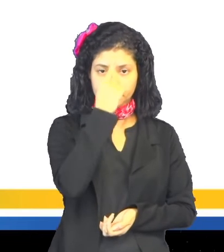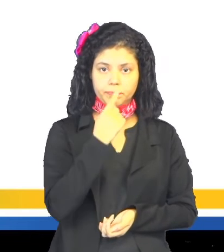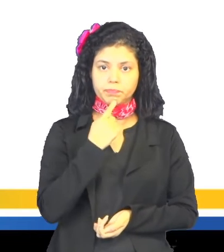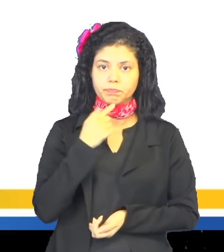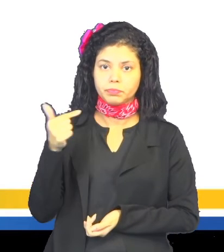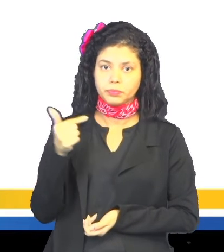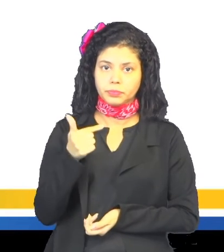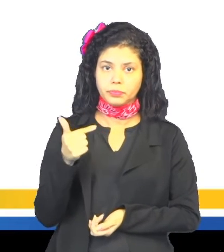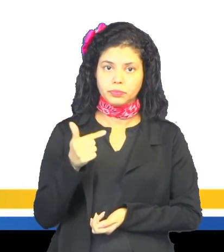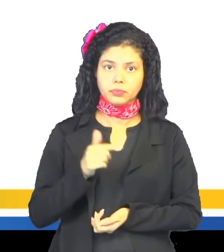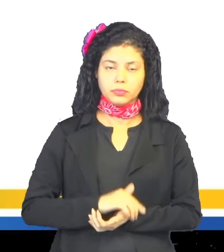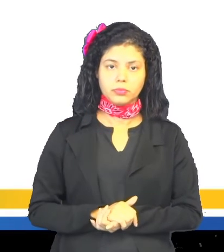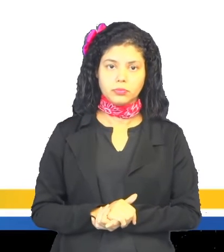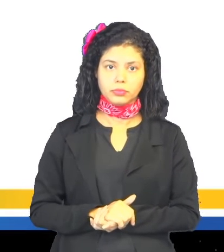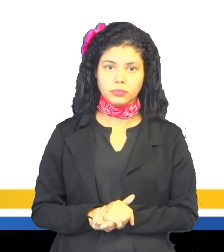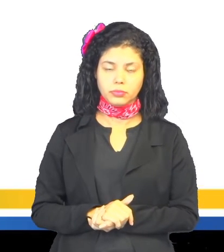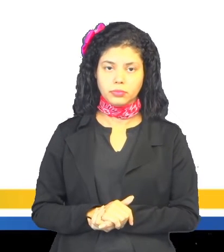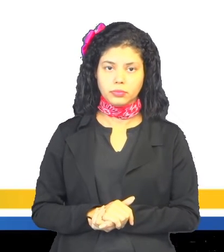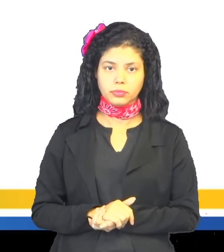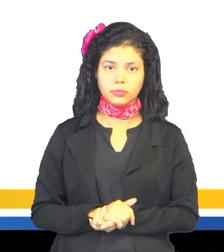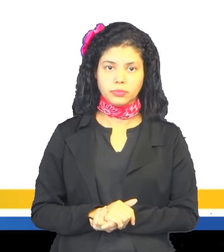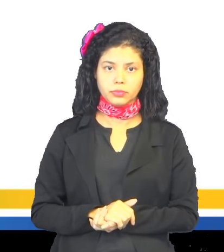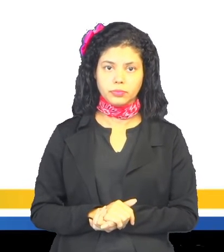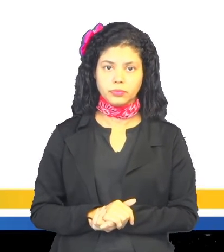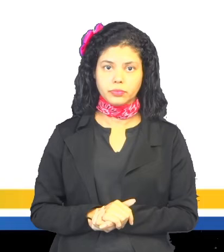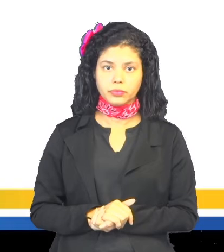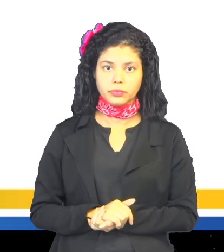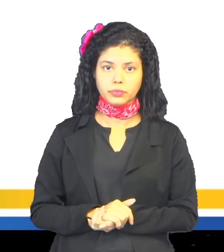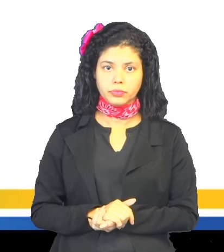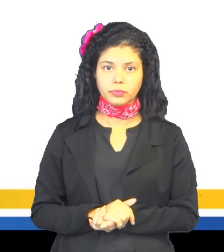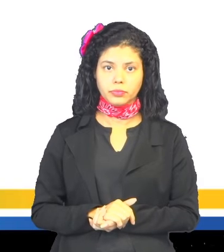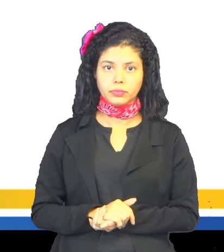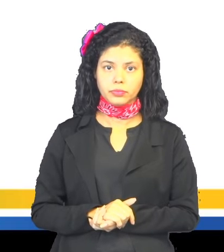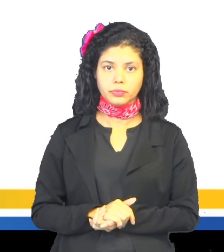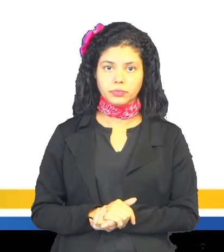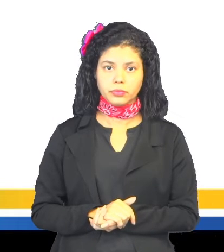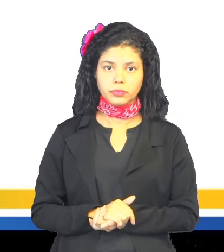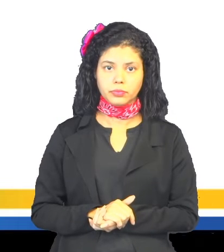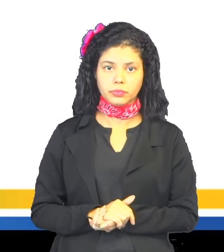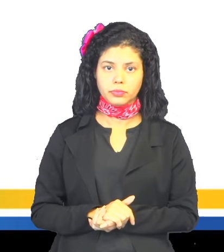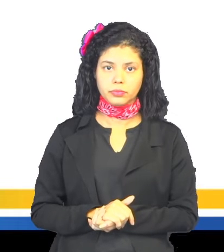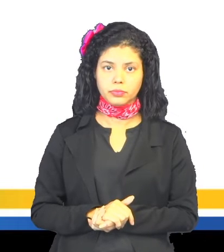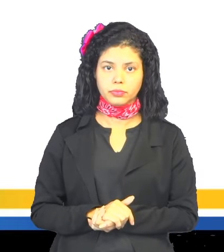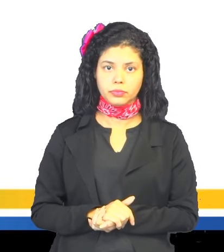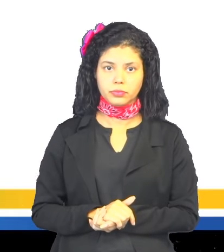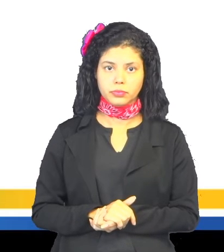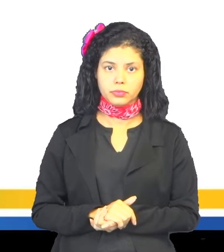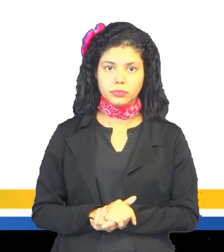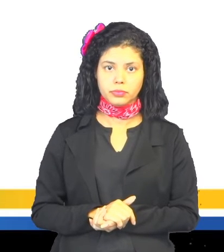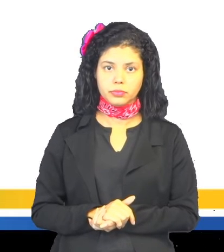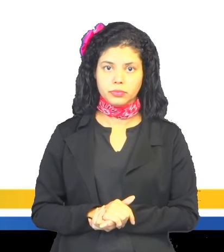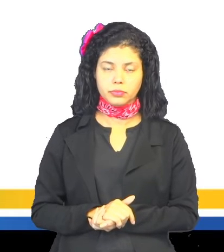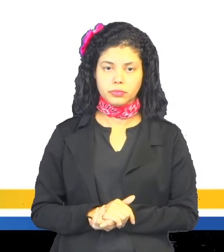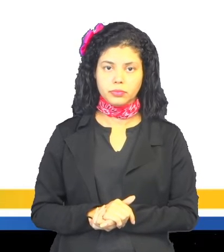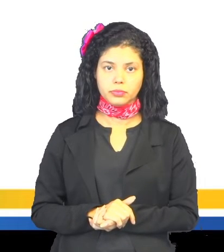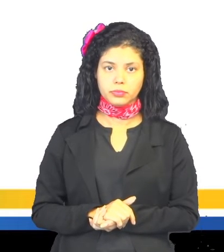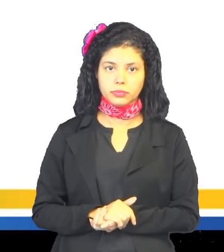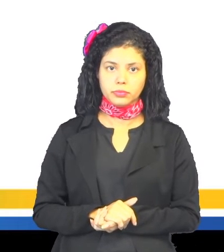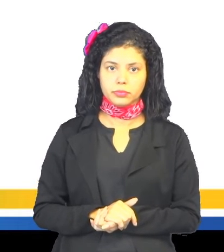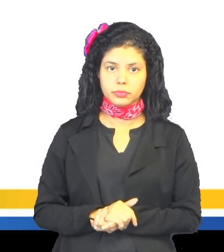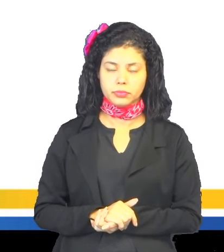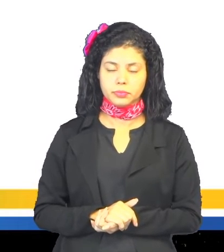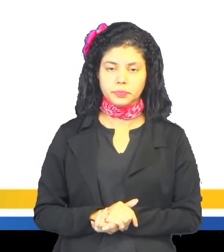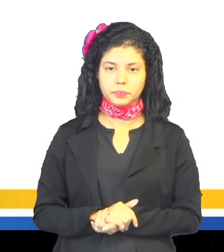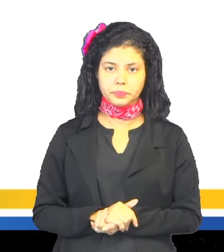dois nós temos ali né um bebê tão bebê na b&b a